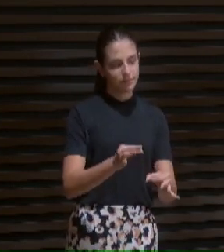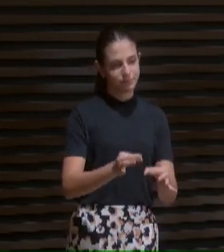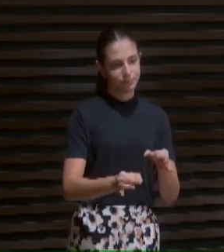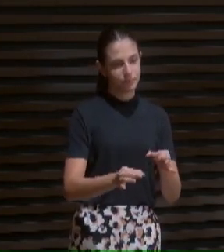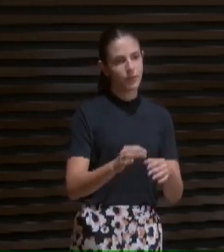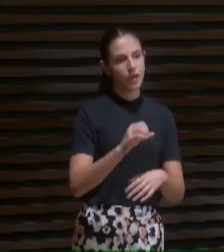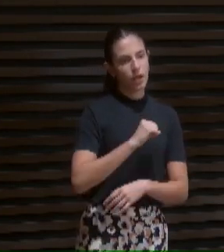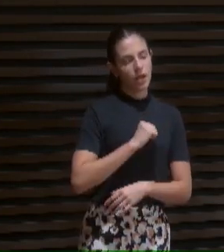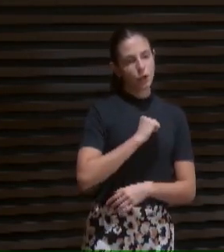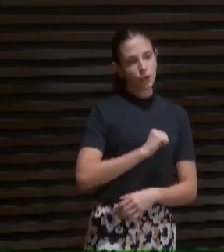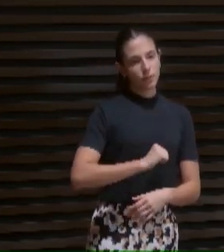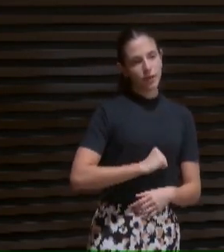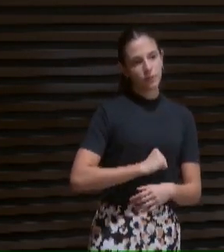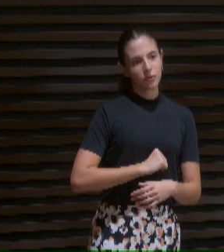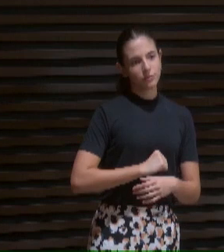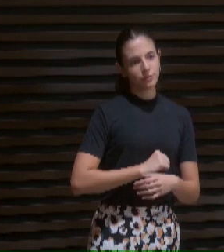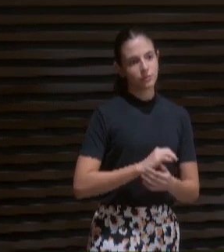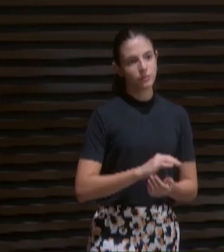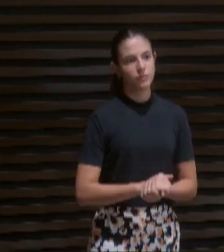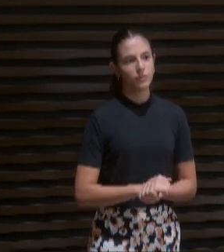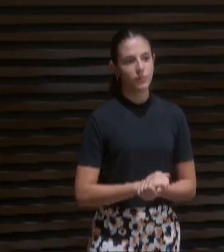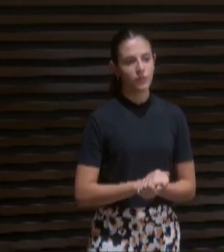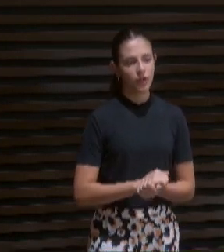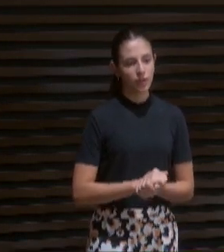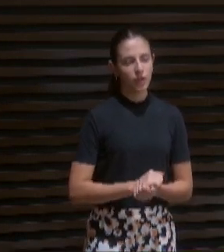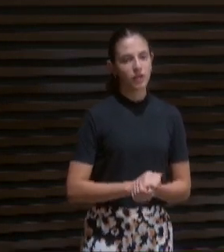não entende nada de justiça.